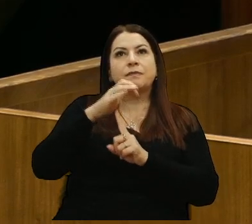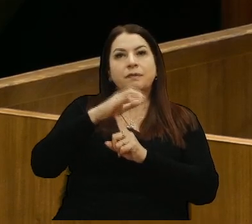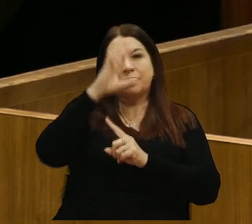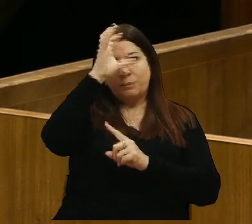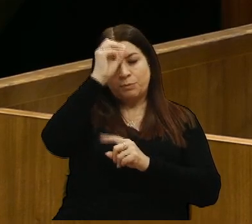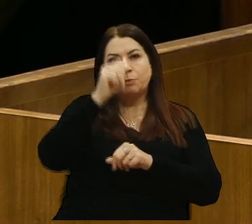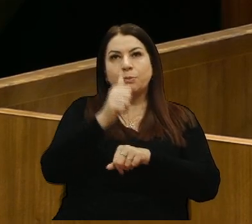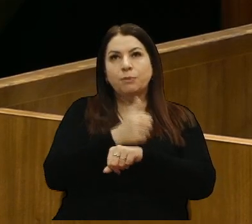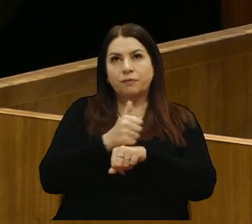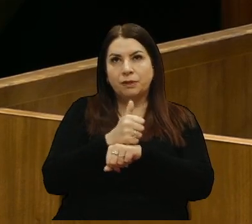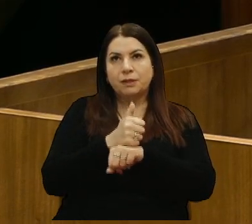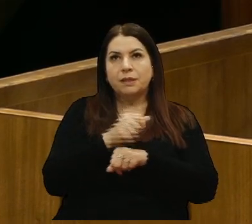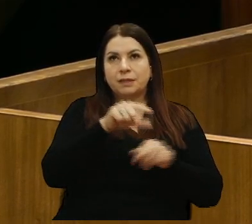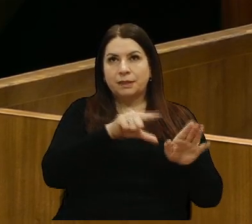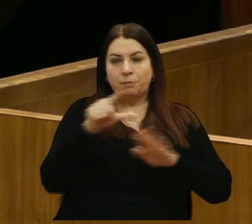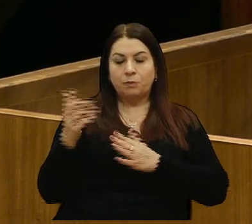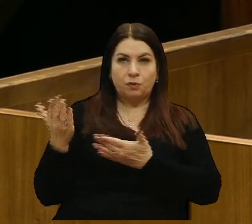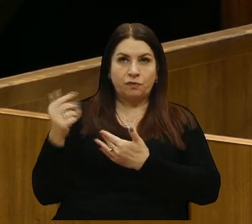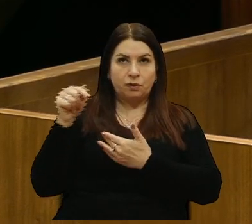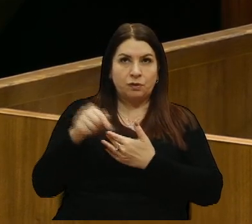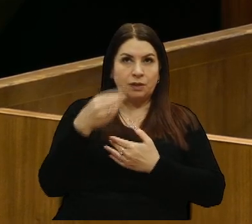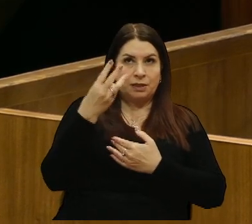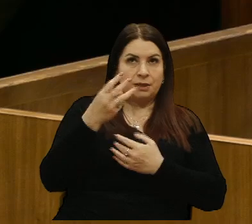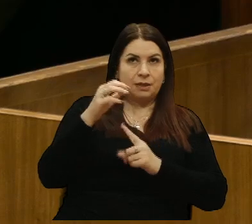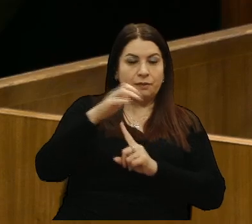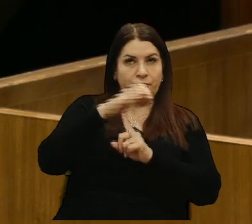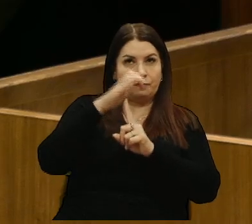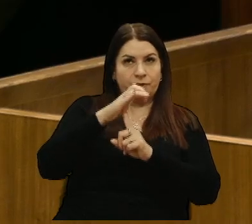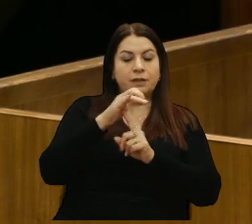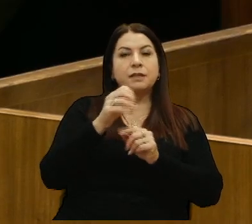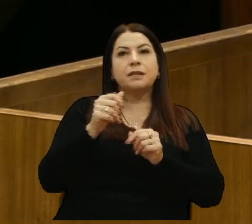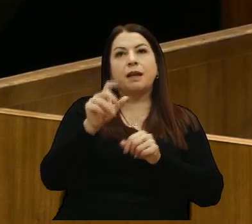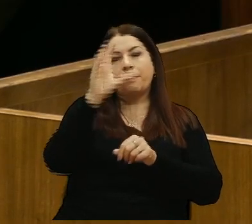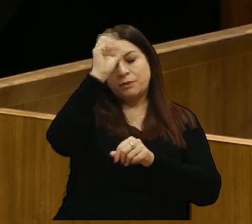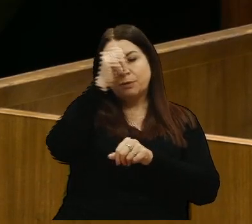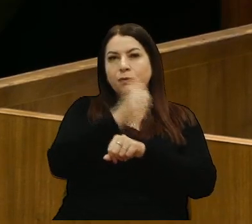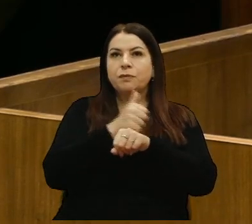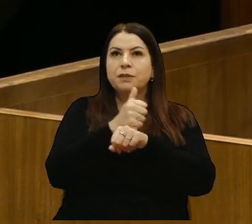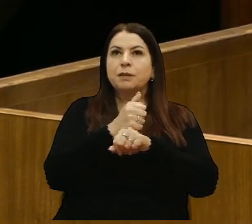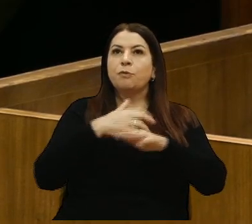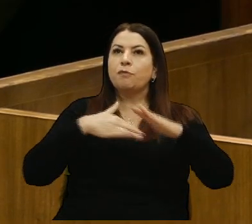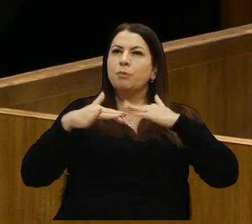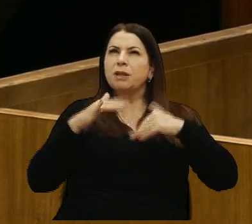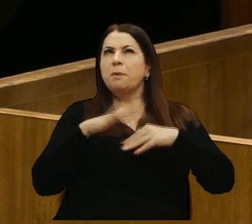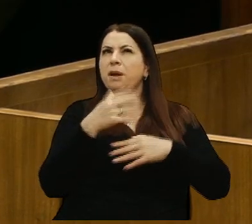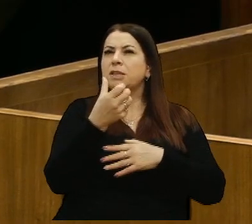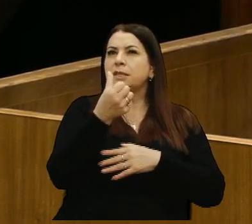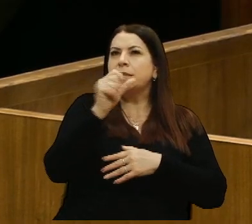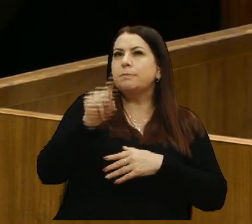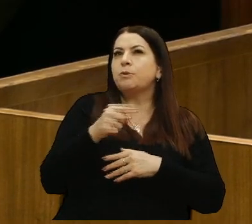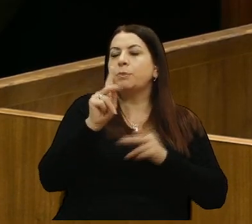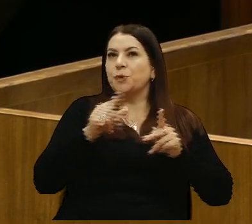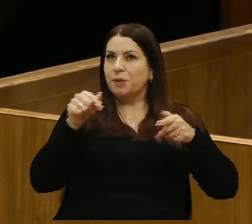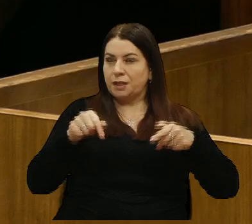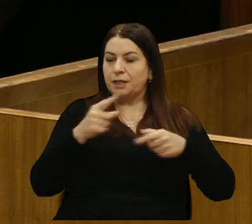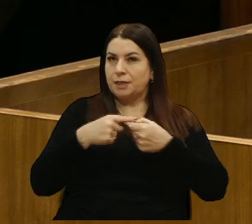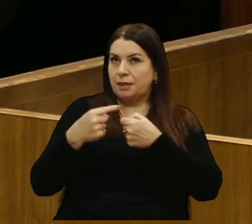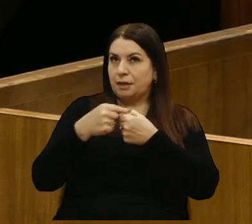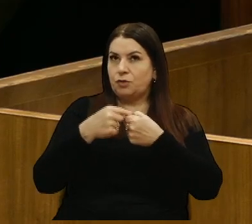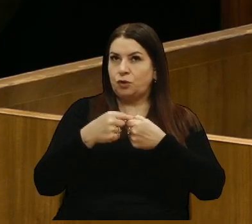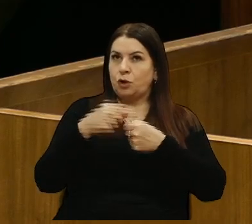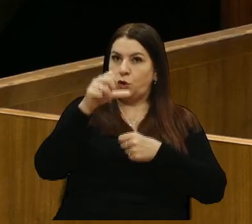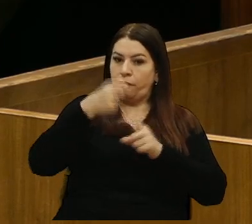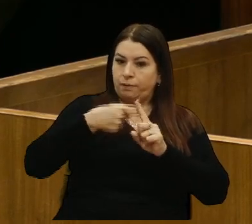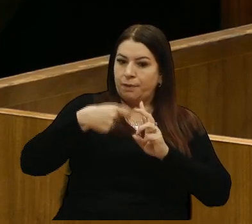aprendizagem profissional. A Semana da Juventude e a terceira-feira da aprendizagem profissional movimentaram mais de 6.000 pessoas na nossa cidade. Ao longo de